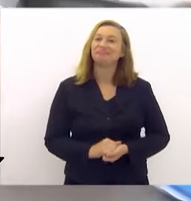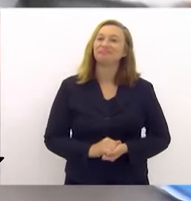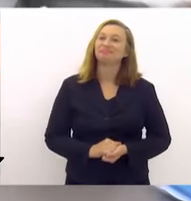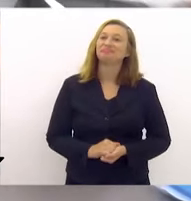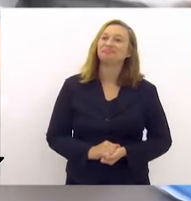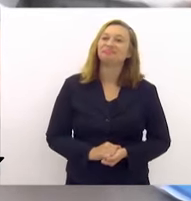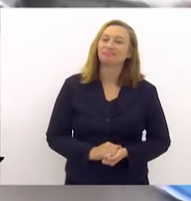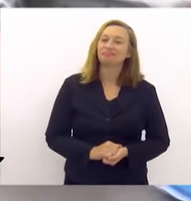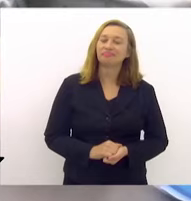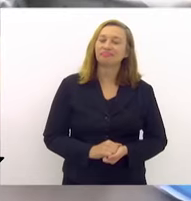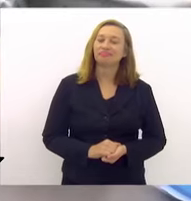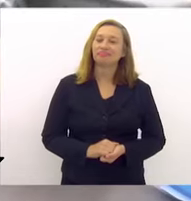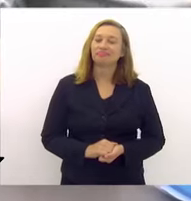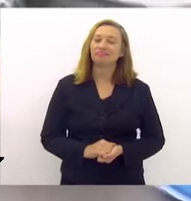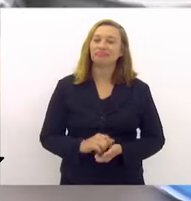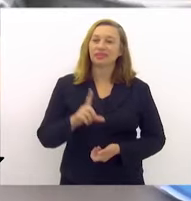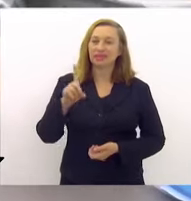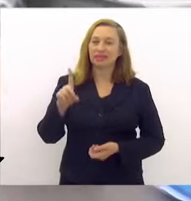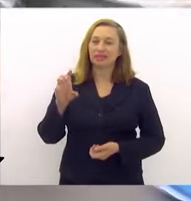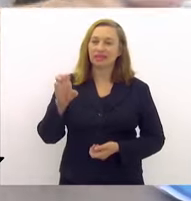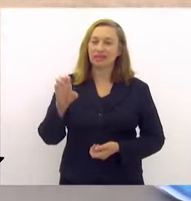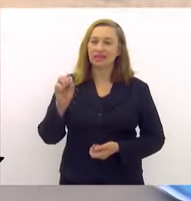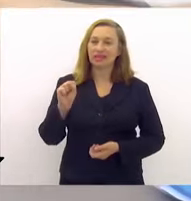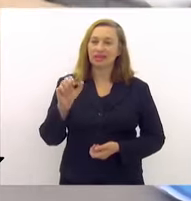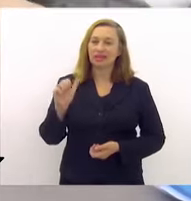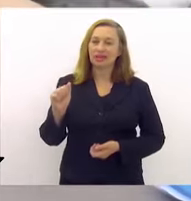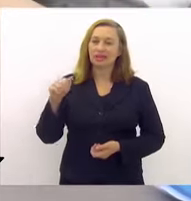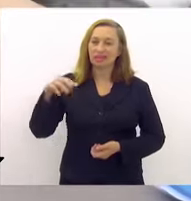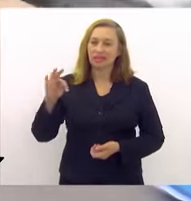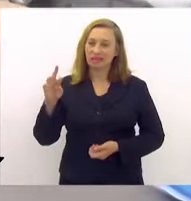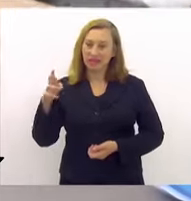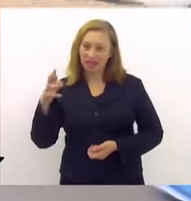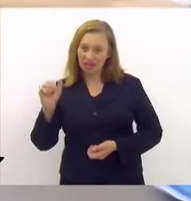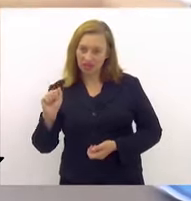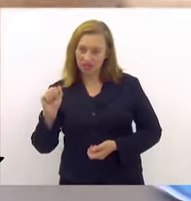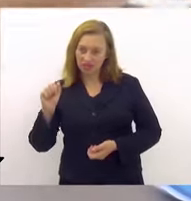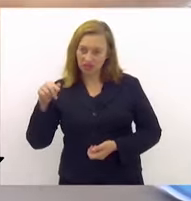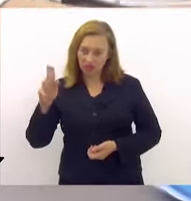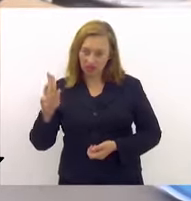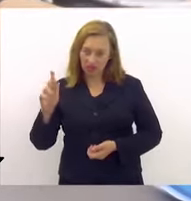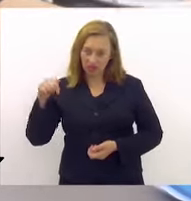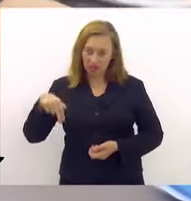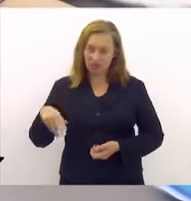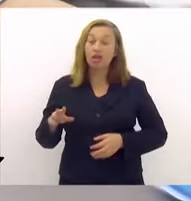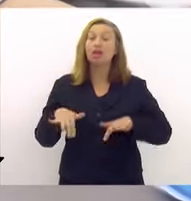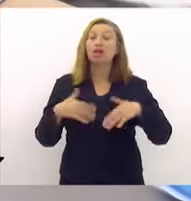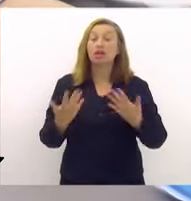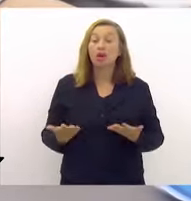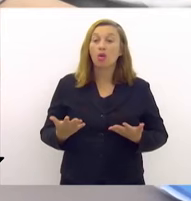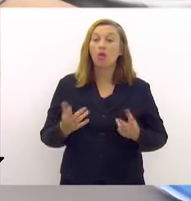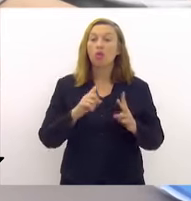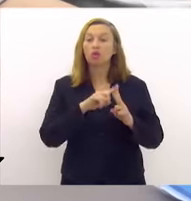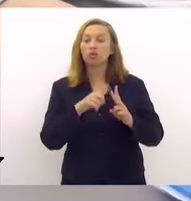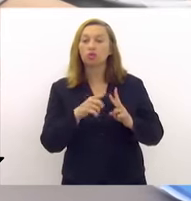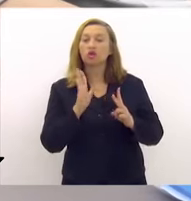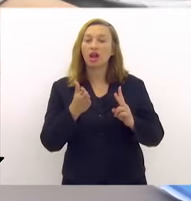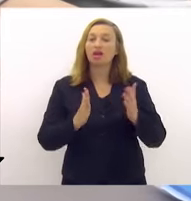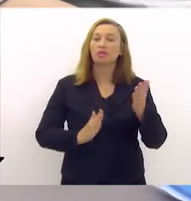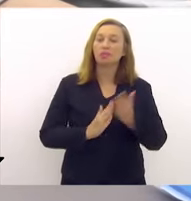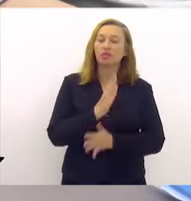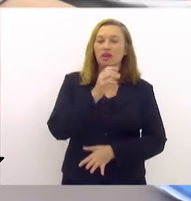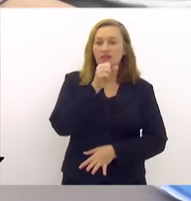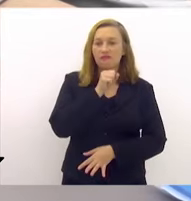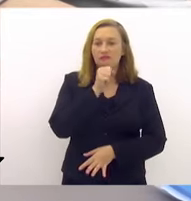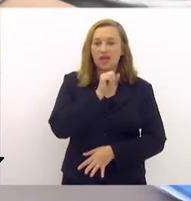da desamiantagem, as outras são tirar o amianto onde ele já existe. Então, quais são as duas leis já aprovadas,